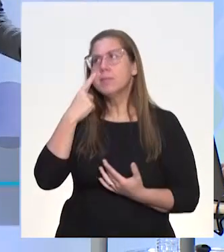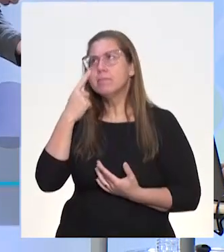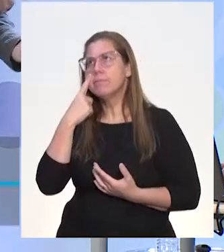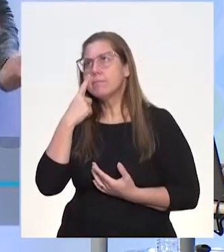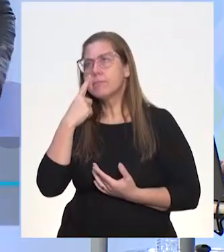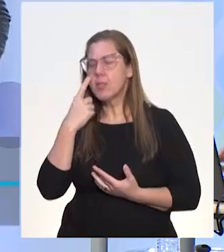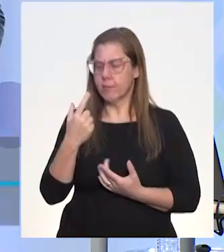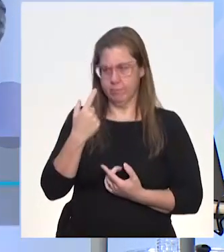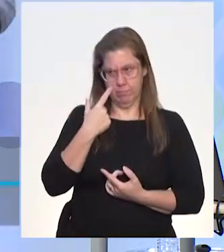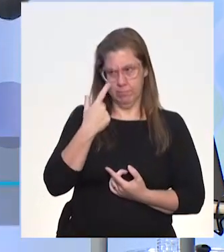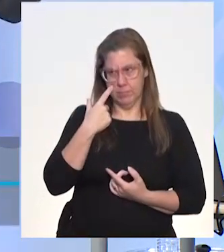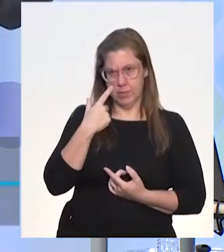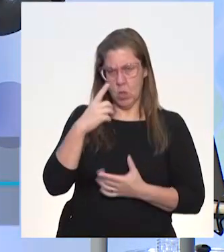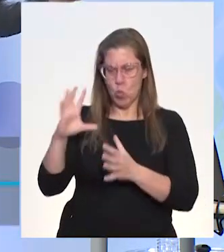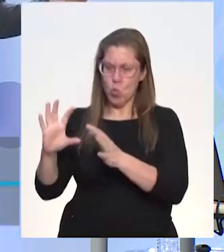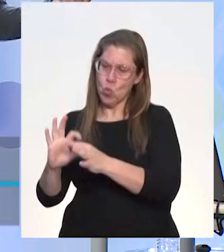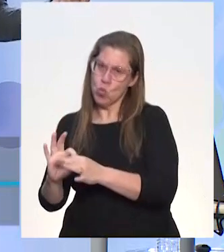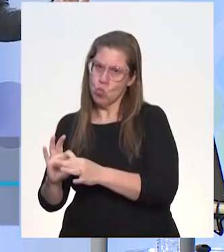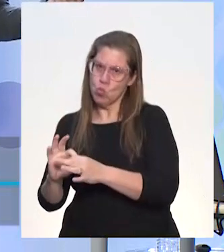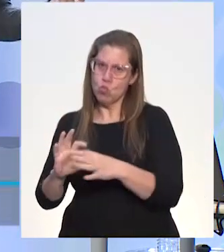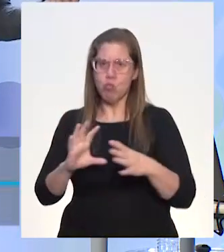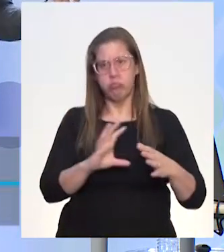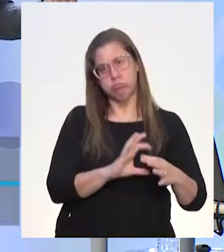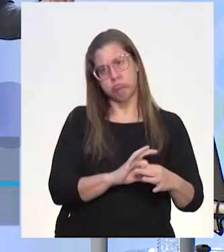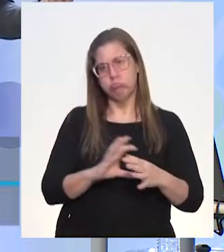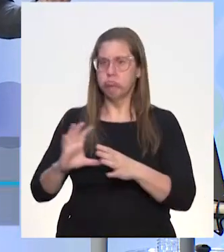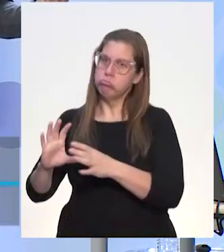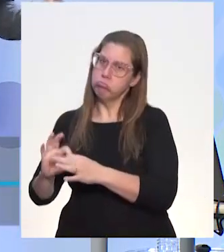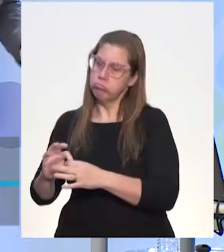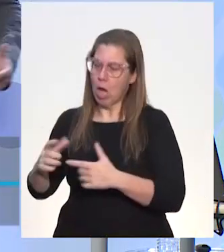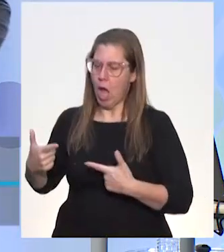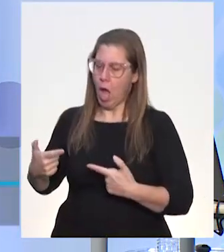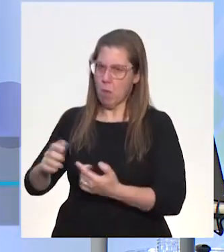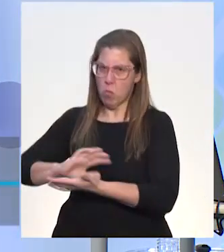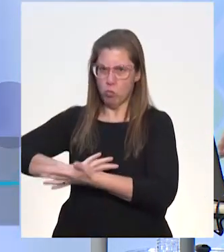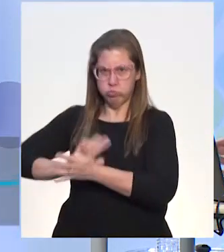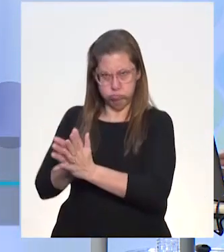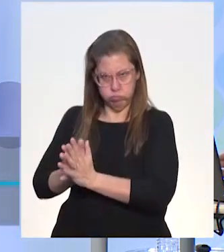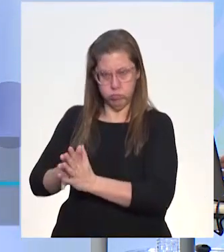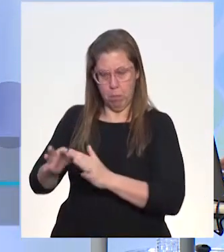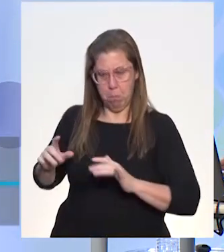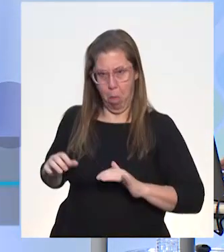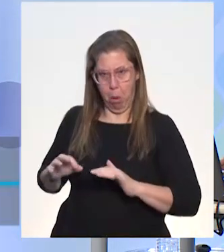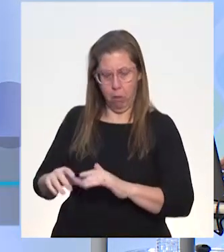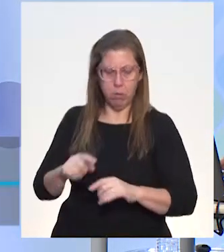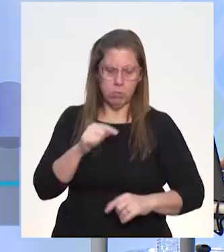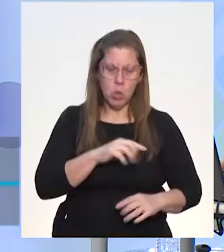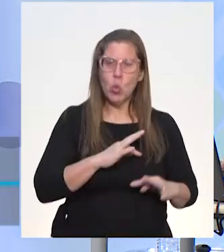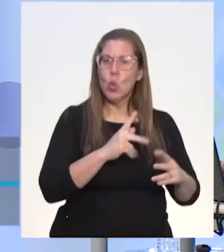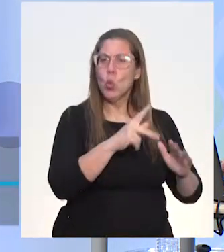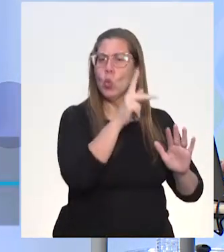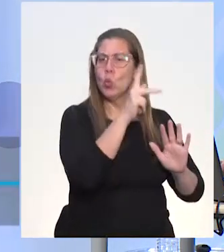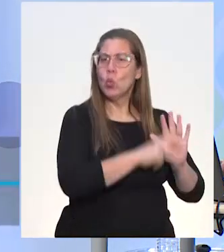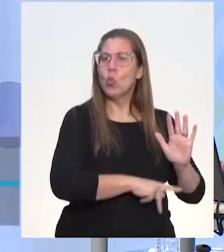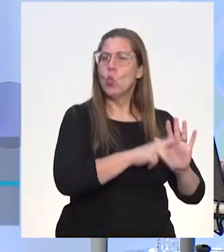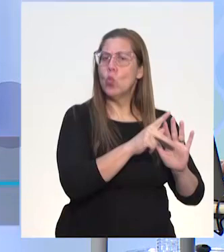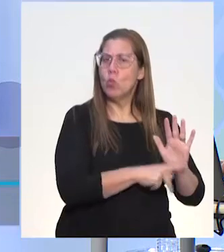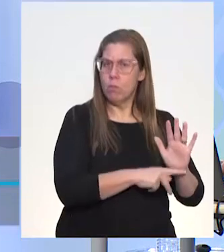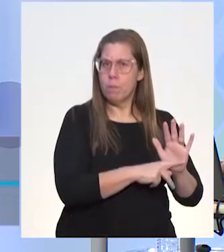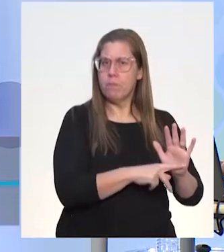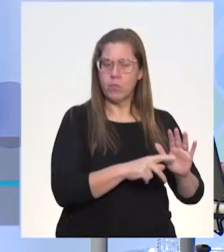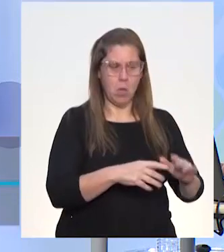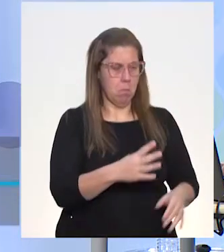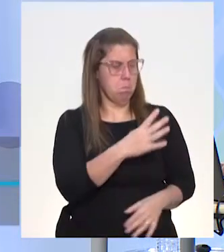a conjugação entre armas de destruição em massa e todo um aparato e um protocolo